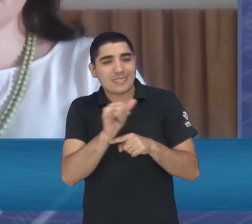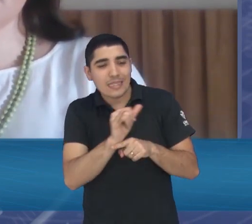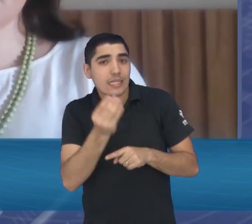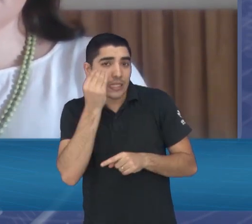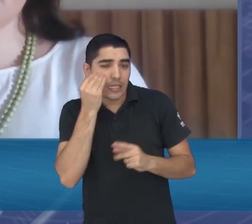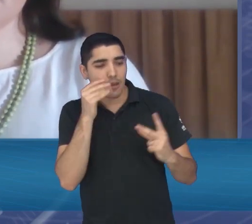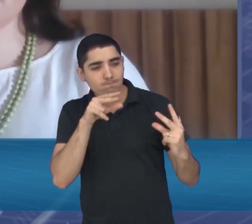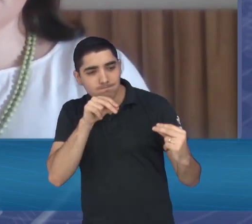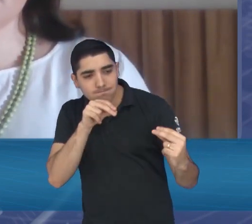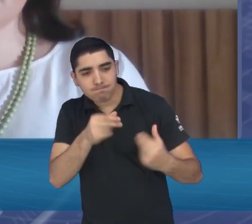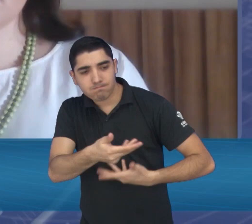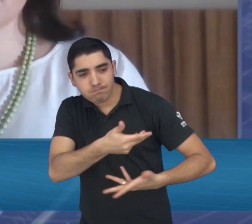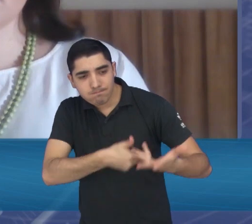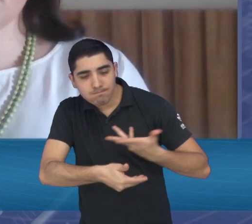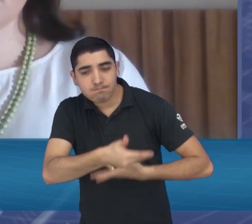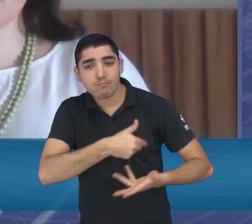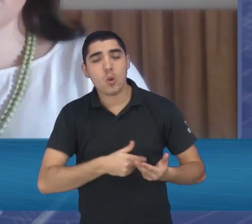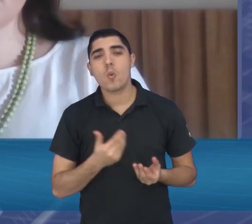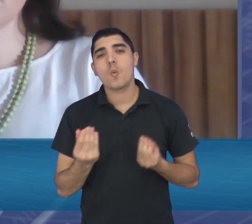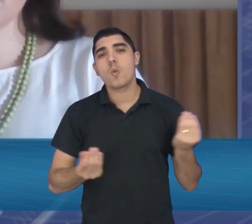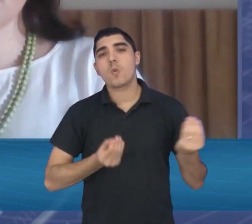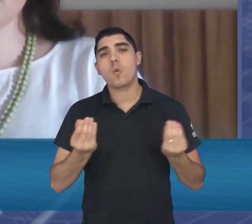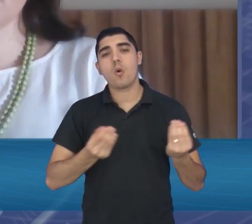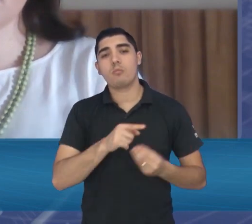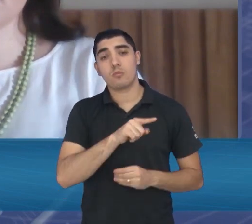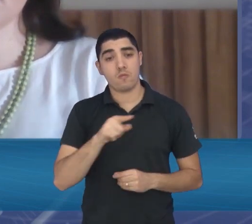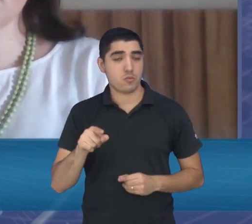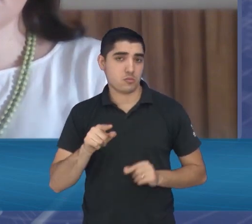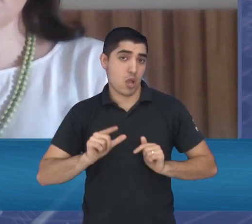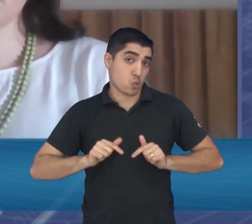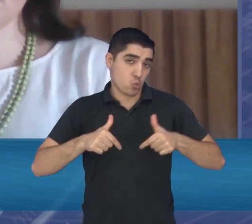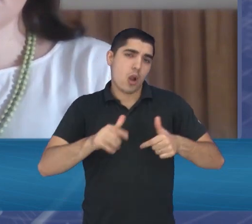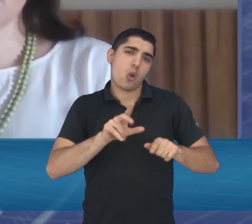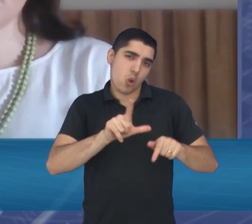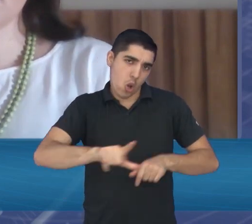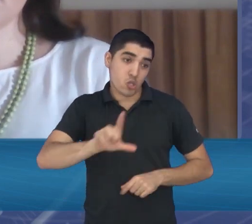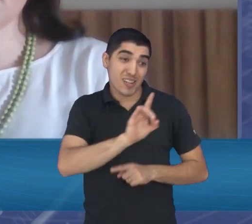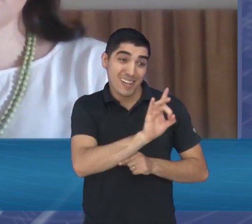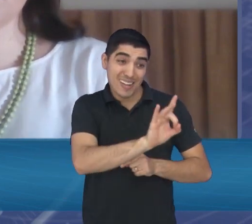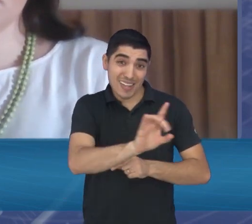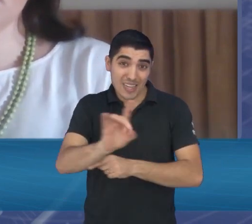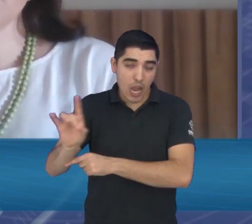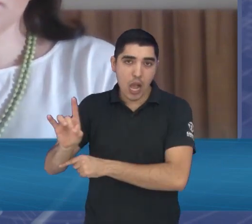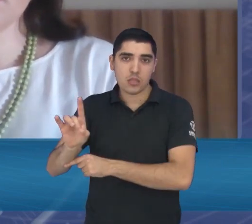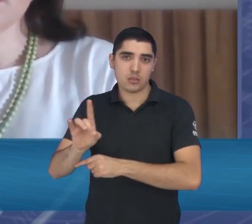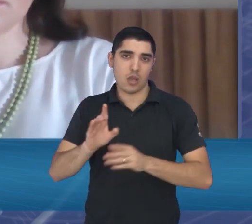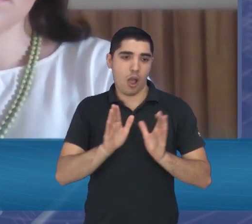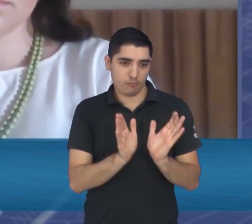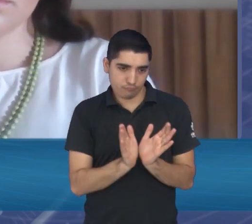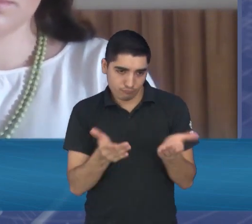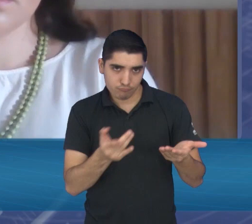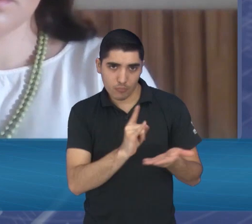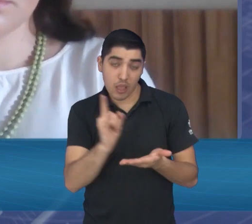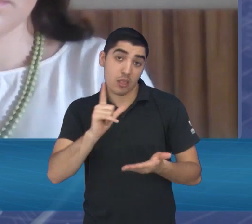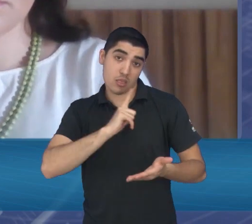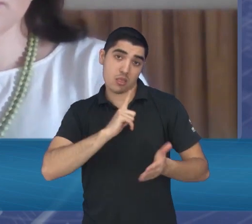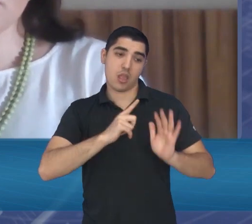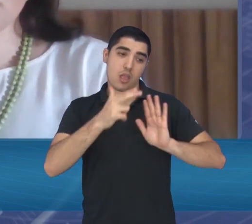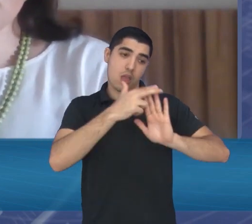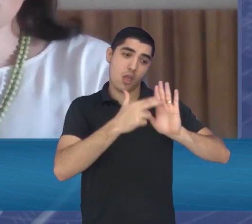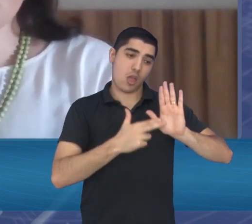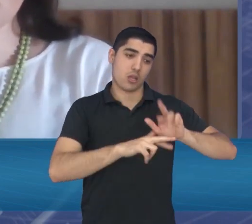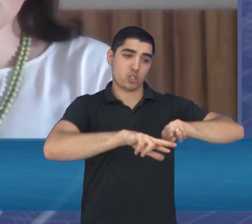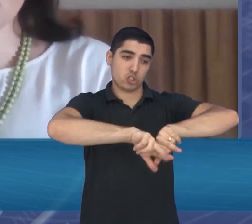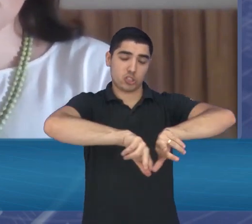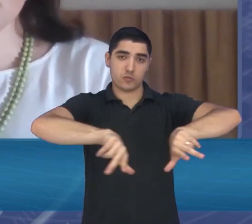diálogo também? Como que vocês funcionam? Lembrando que cada condomínio tem seu próprio estatuto, né? Também como que vocês costumam